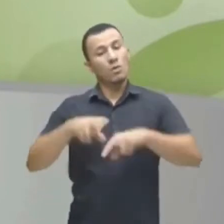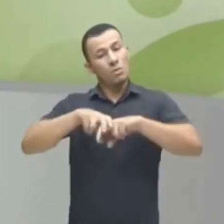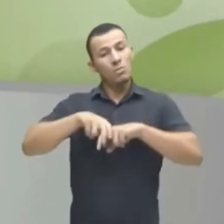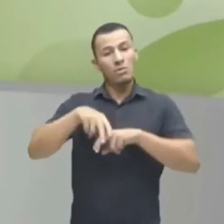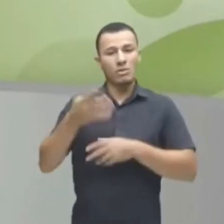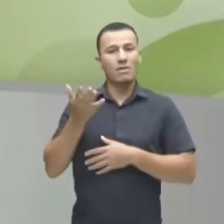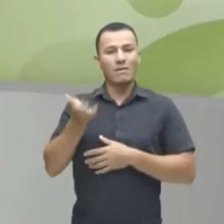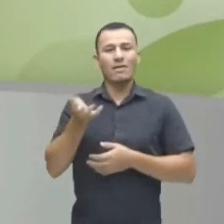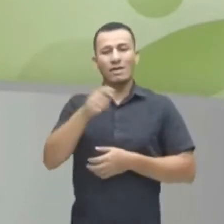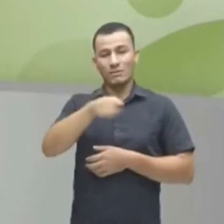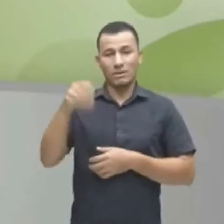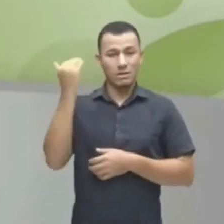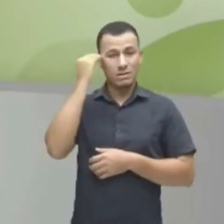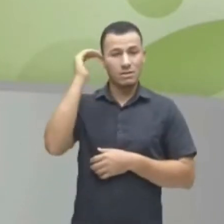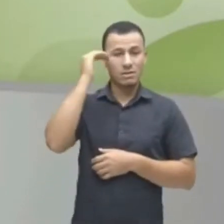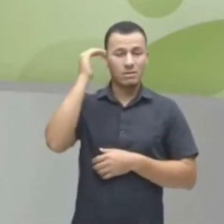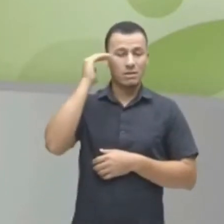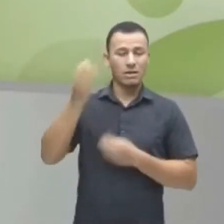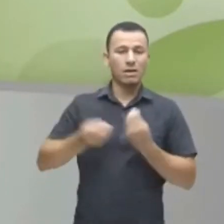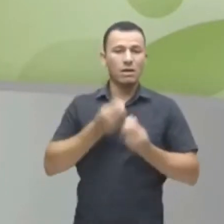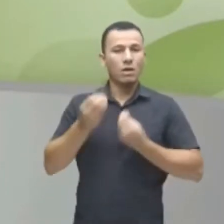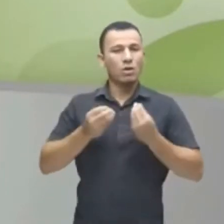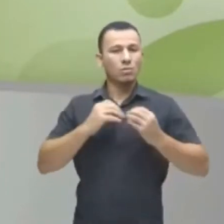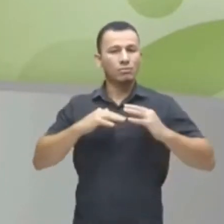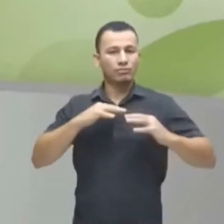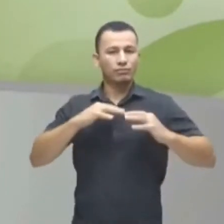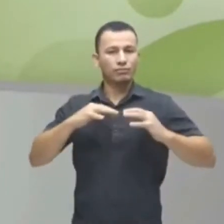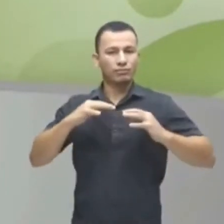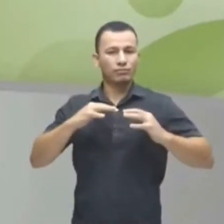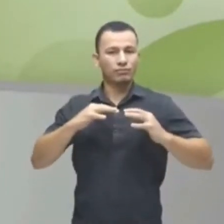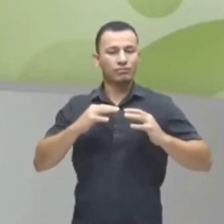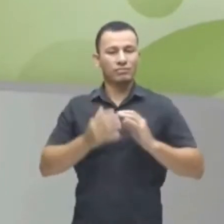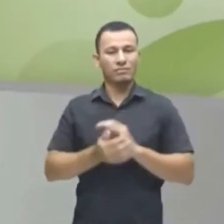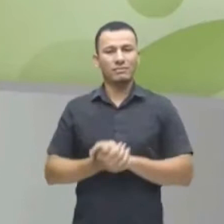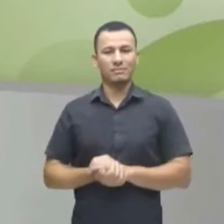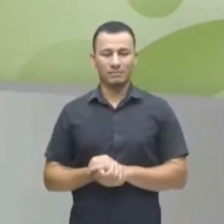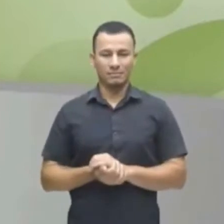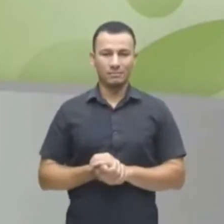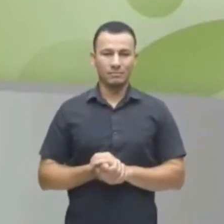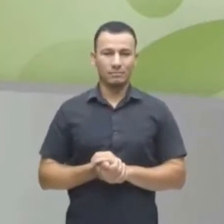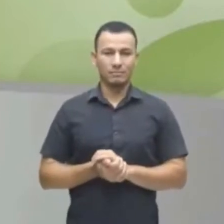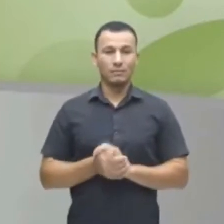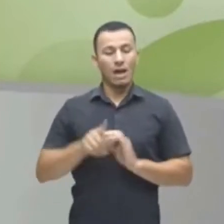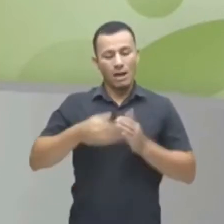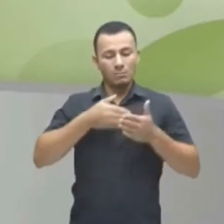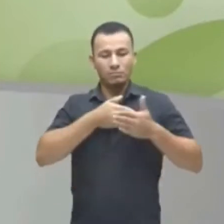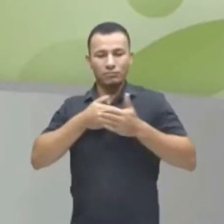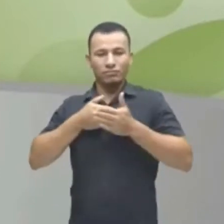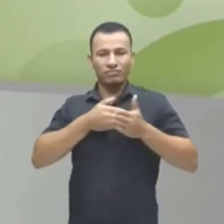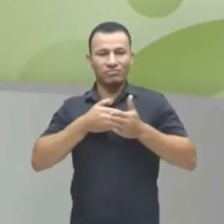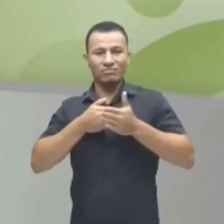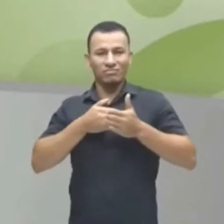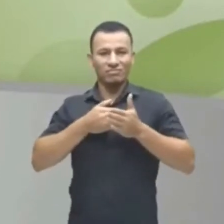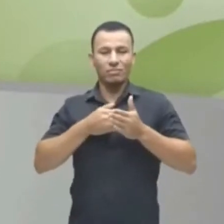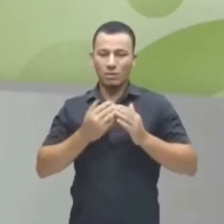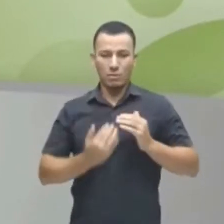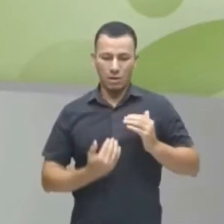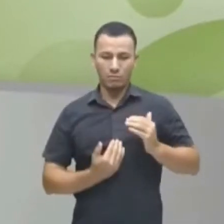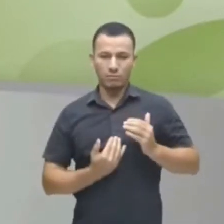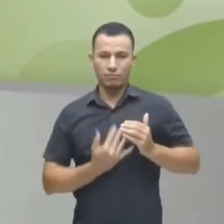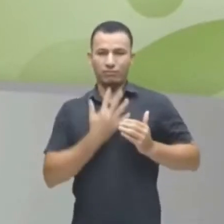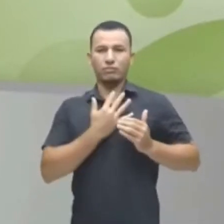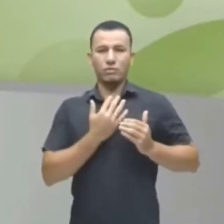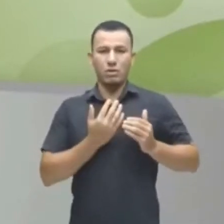vocês entendessem muito bem o funcionamento dessas 2 válvulas. Ela não deixa esse sangue fazer a volta